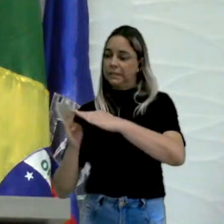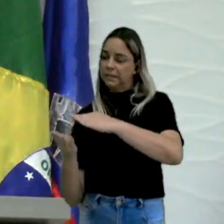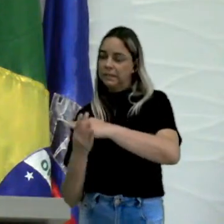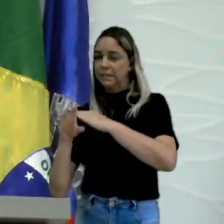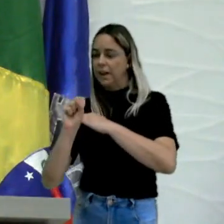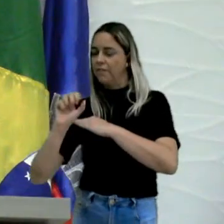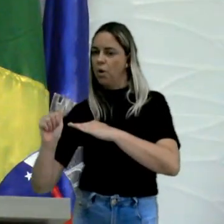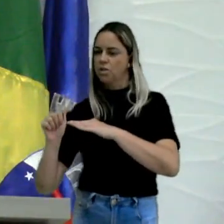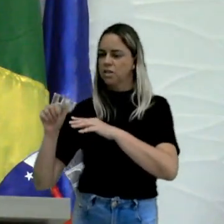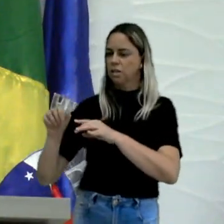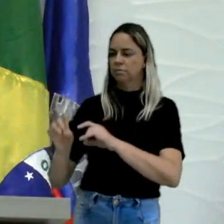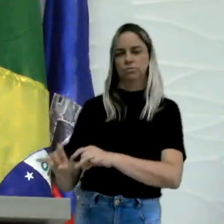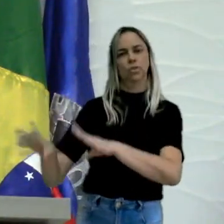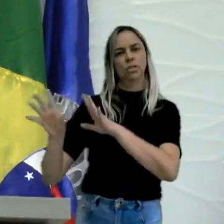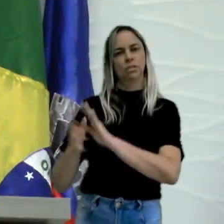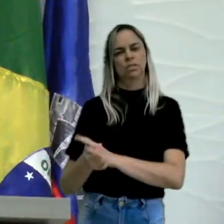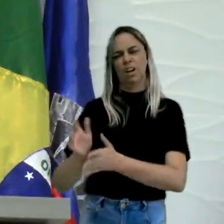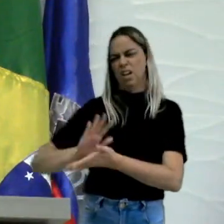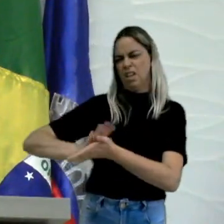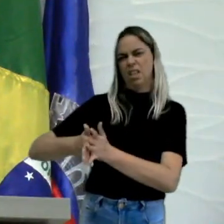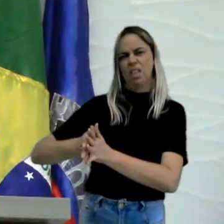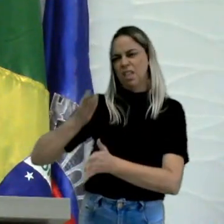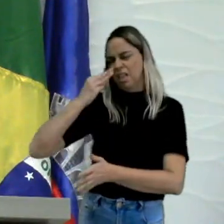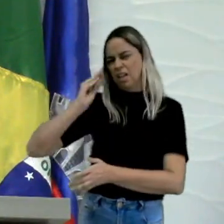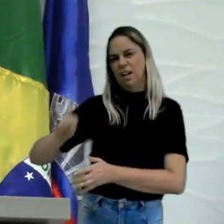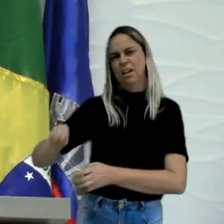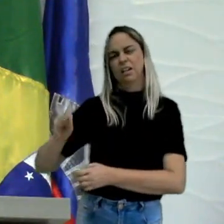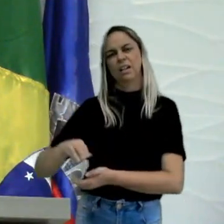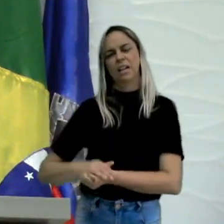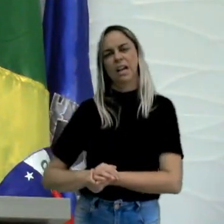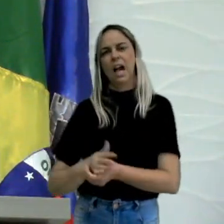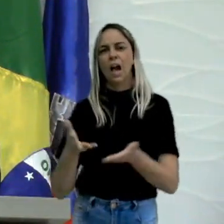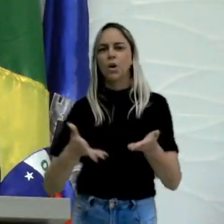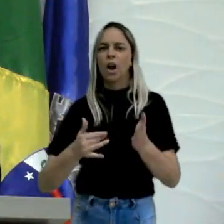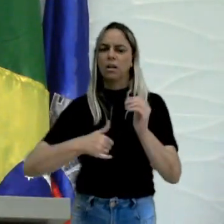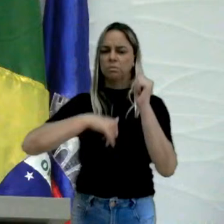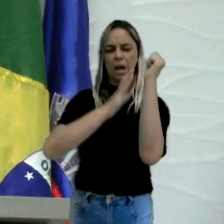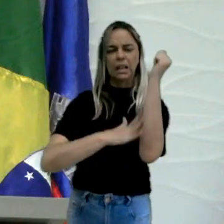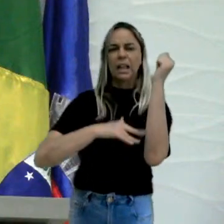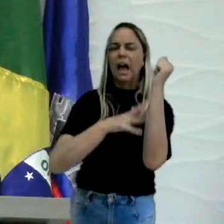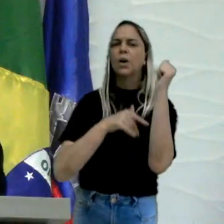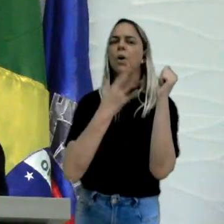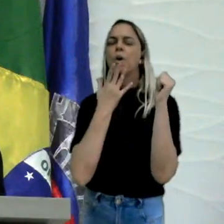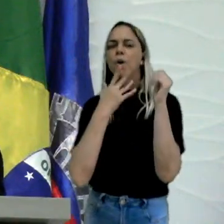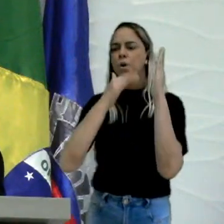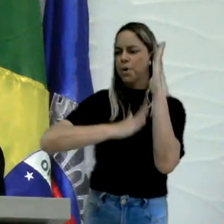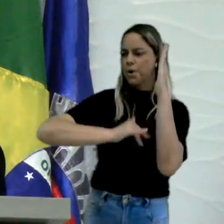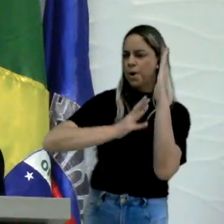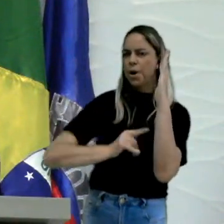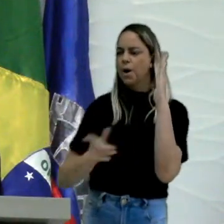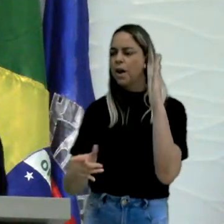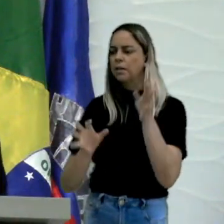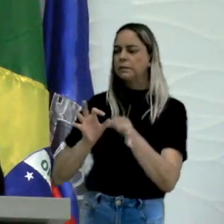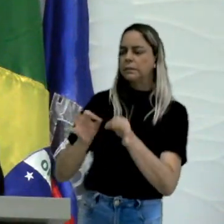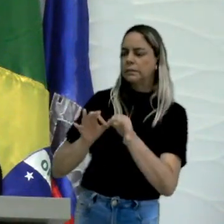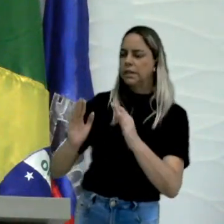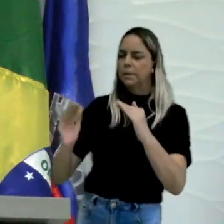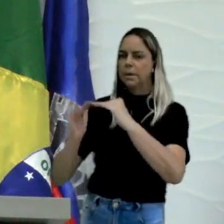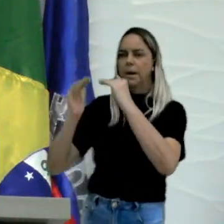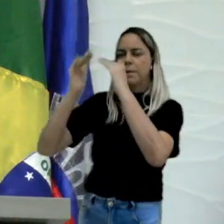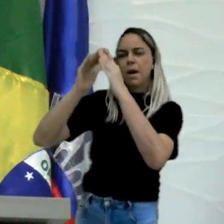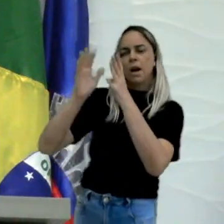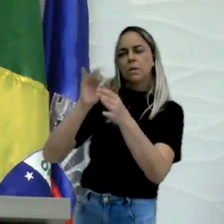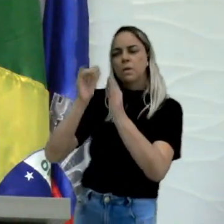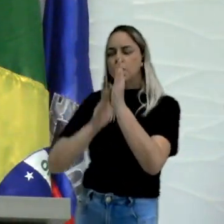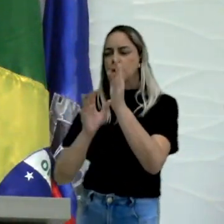Descartaram o Santo Afonso? Aí foram agora pintar, fazer uma pintura, um retelhamento, um